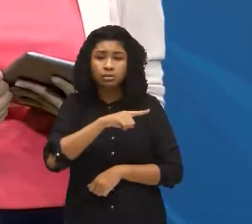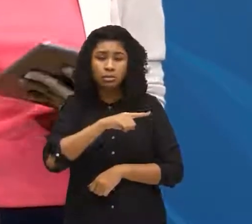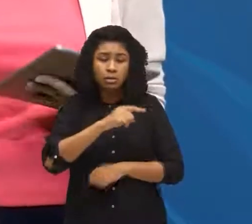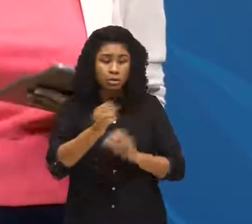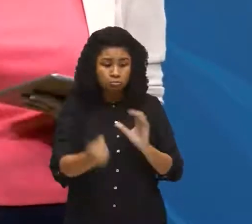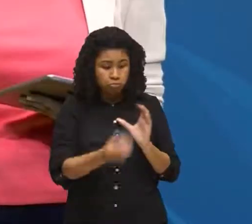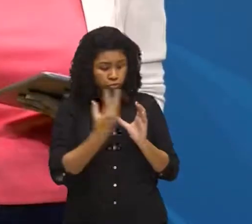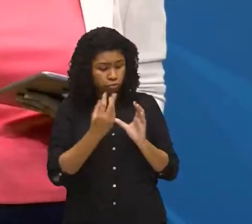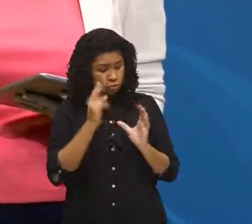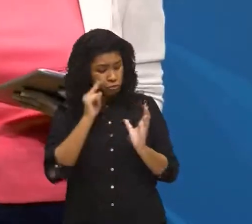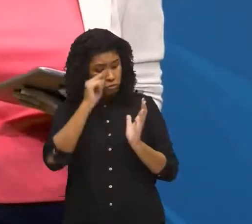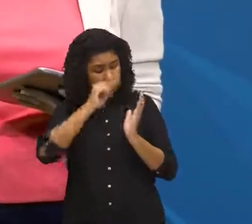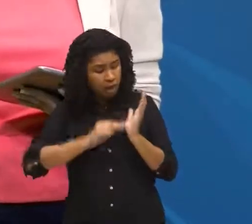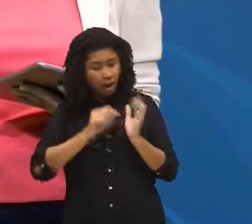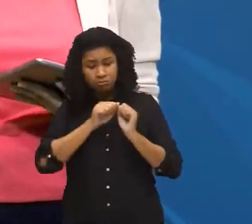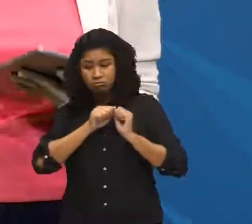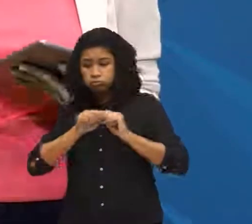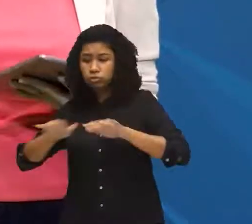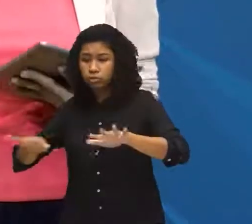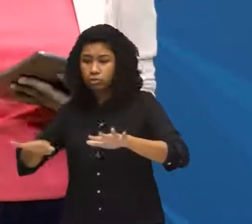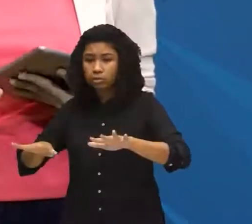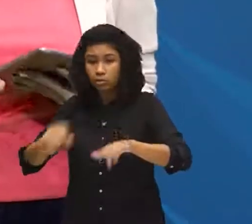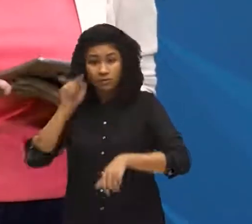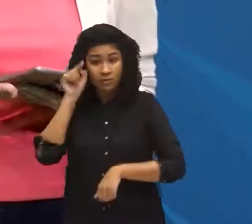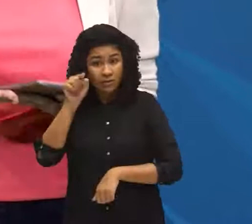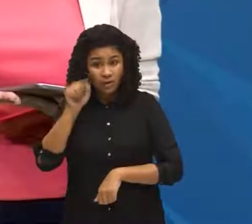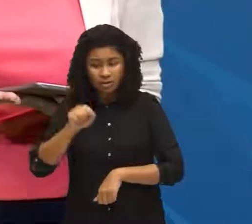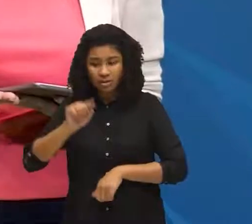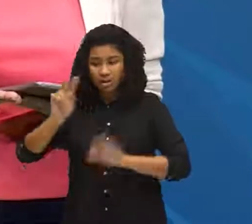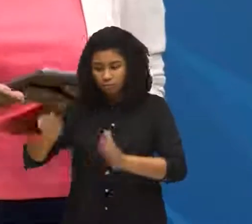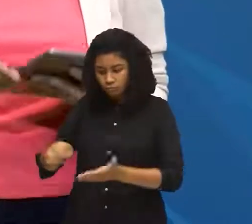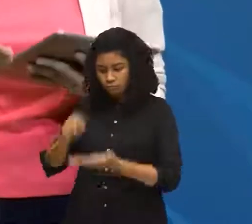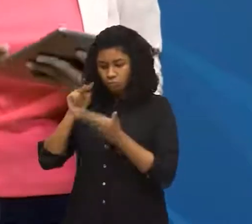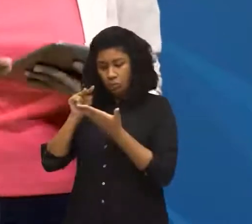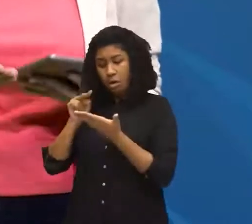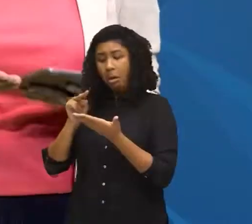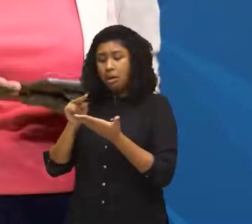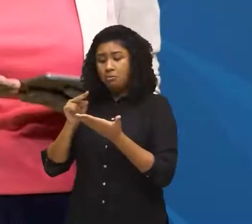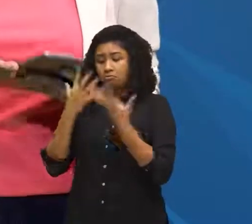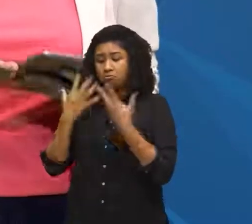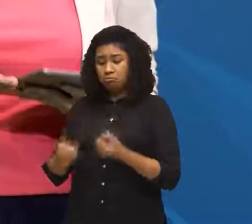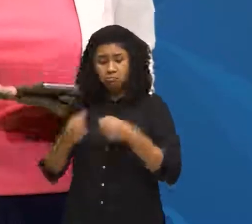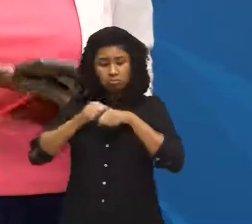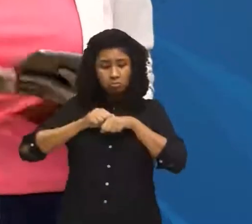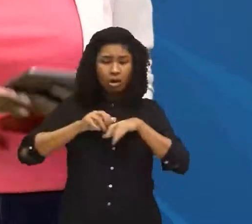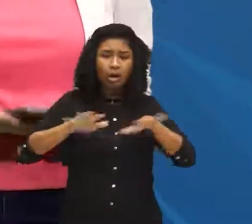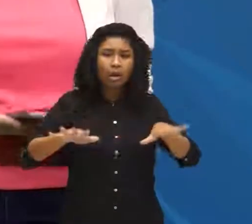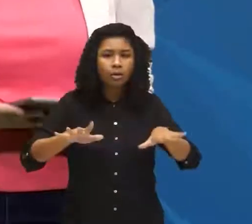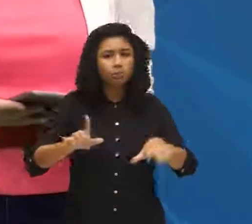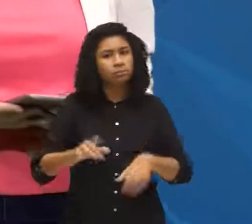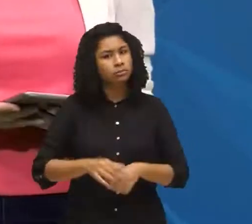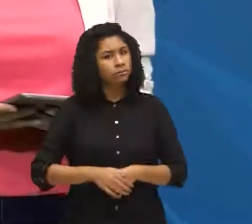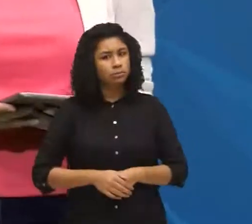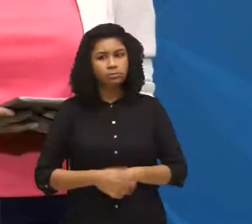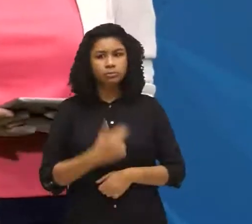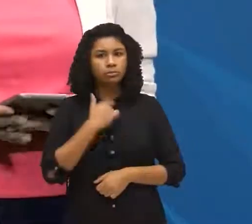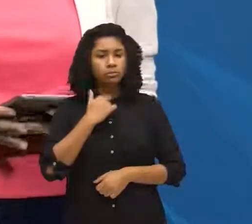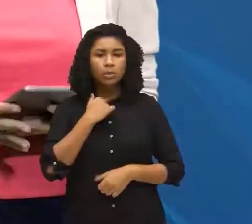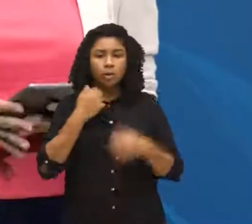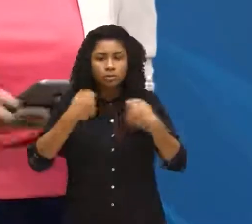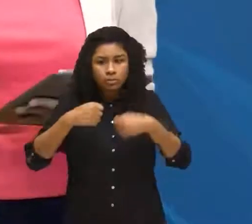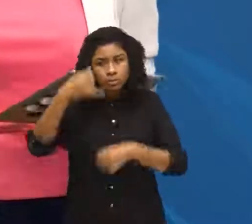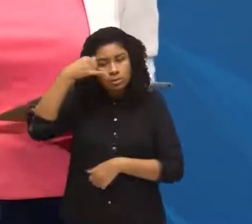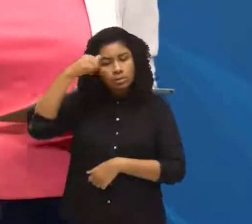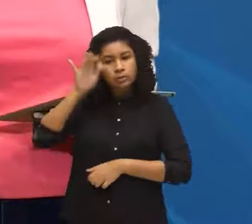recebe. E muitas vezes acaba por compartilhar, até mesmo não por maldade, por acreditar num conteúdo que não foi verificado, tá